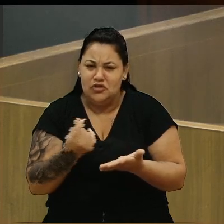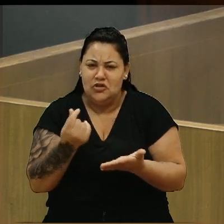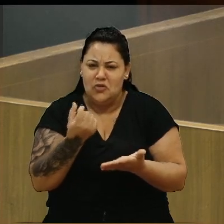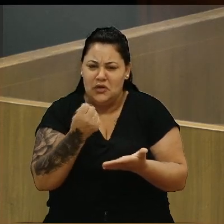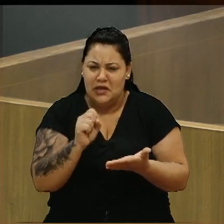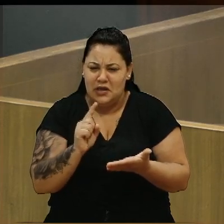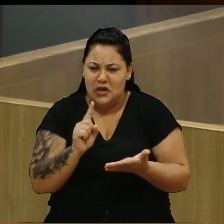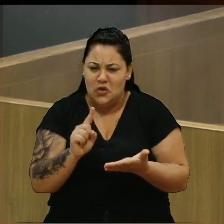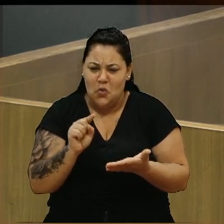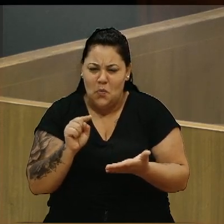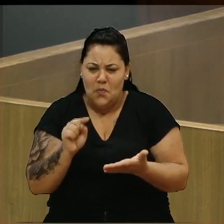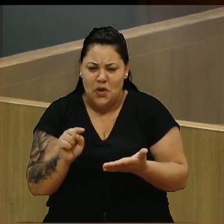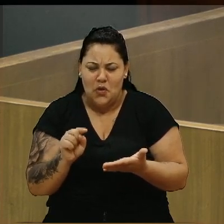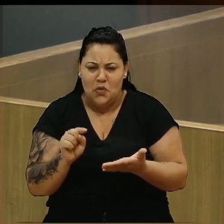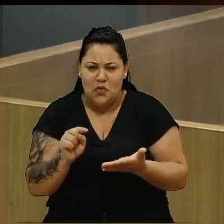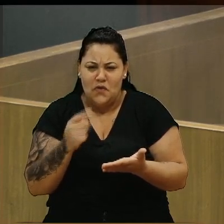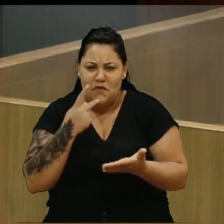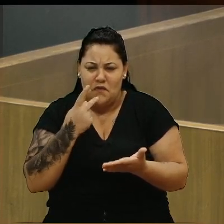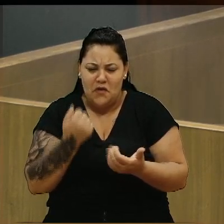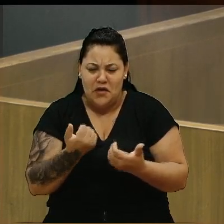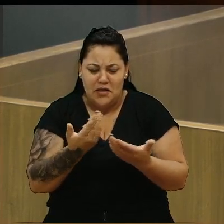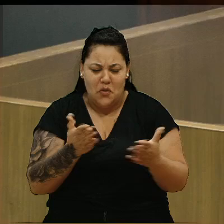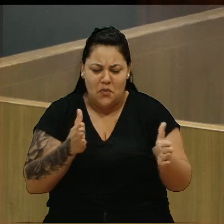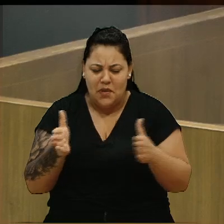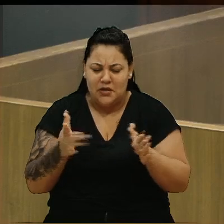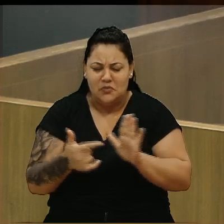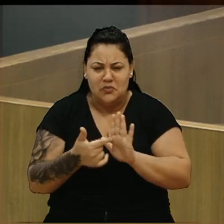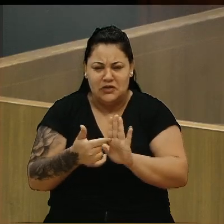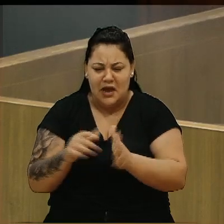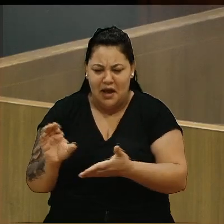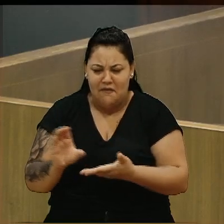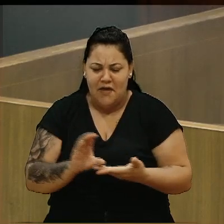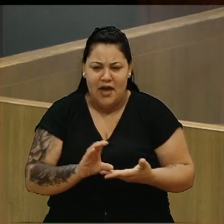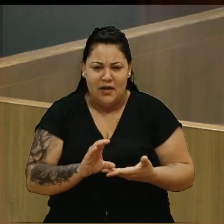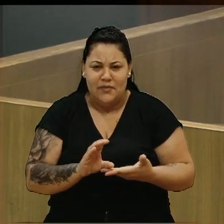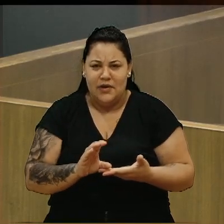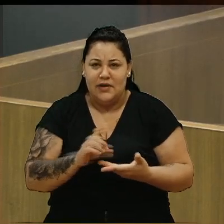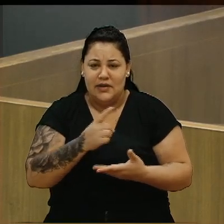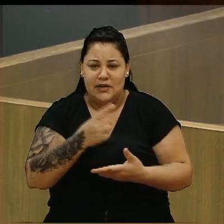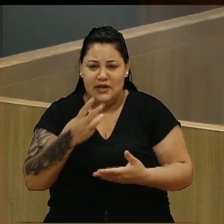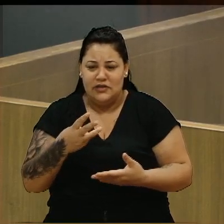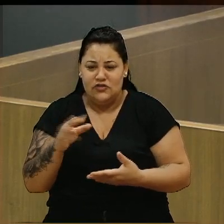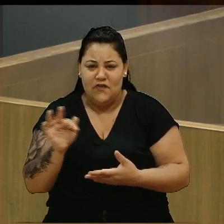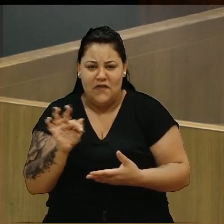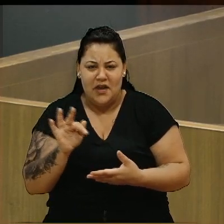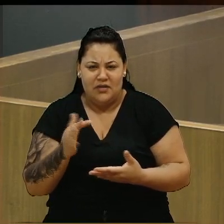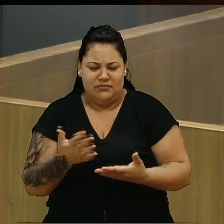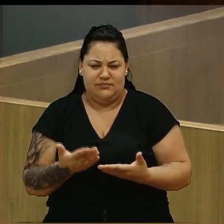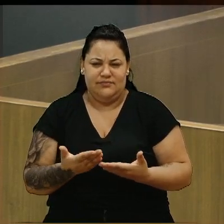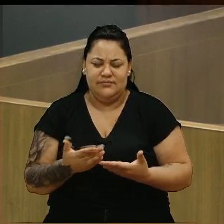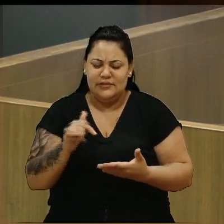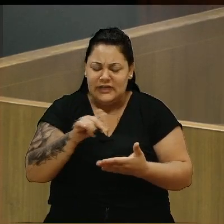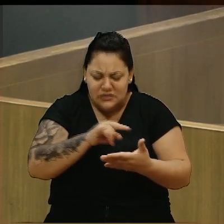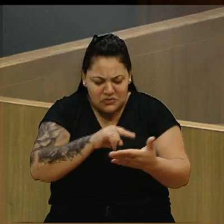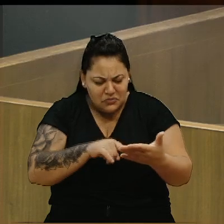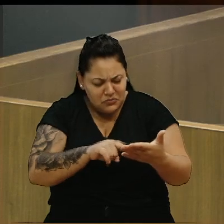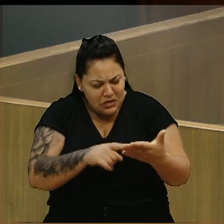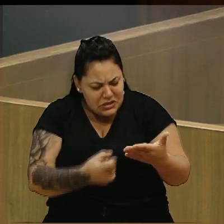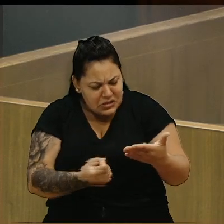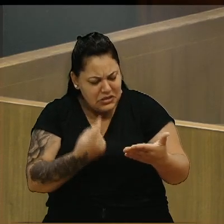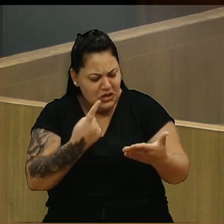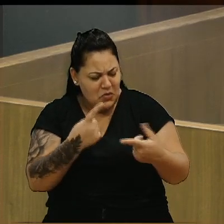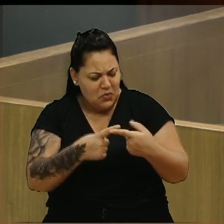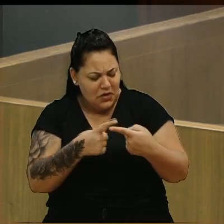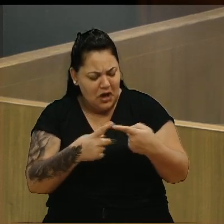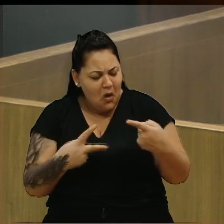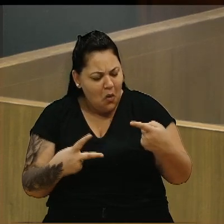91.883,63 e estipulou o prazo para apresentação de recursos, encerrando-se em 13 de fevereiro. Nesse documento, já foram cortados